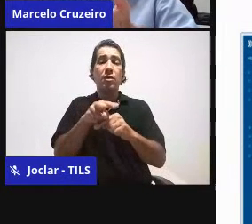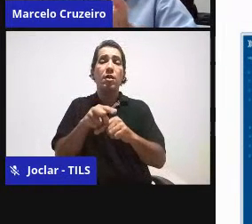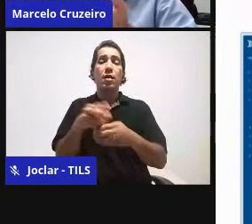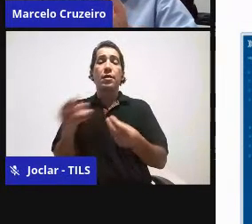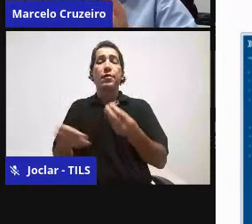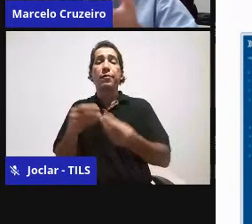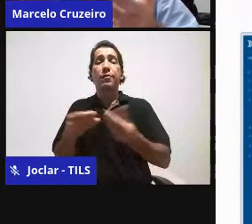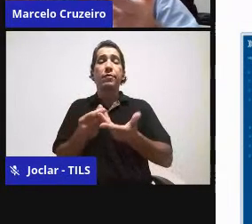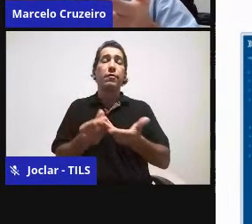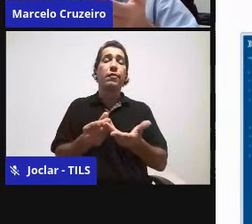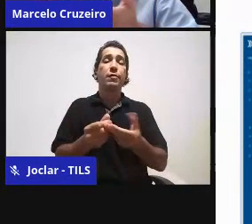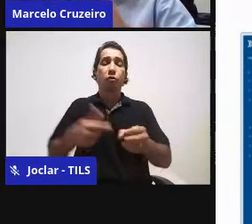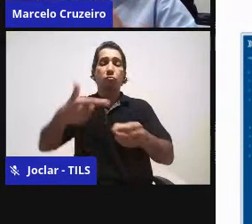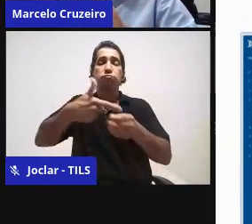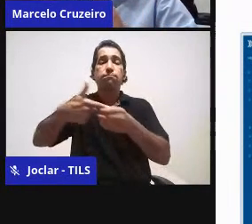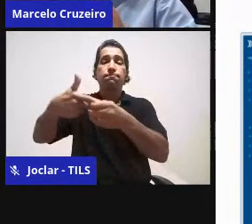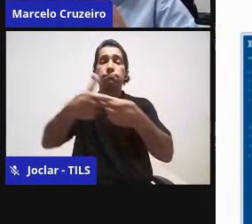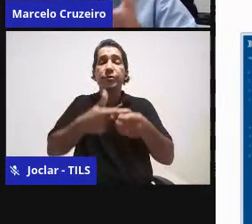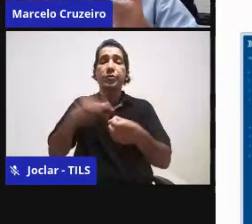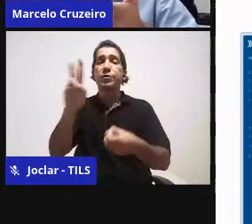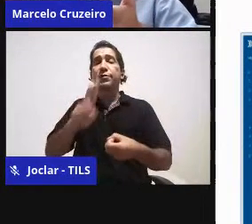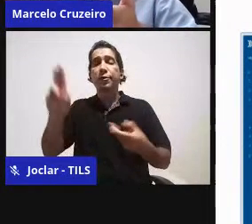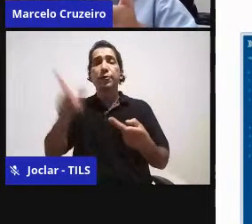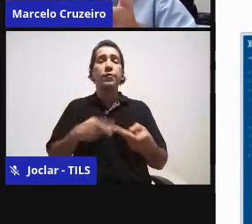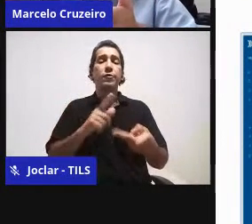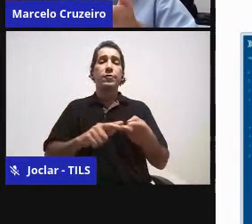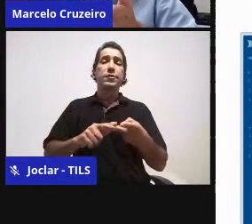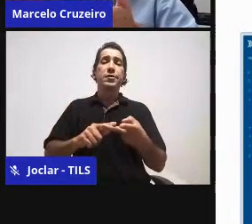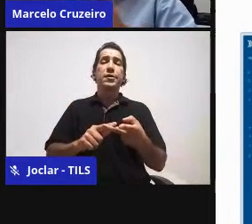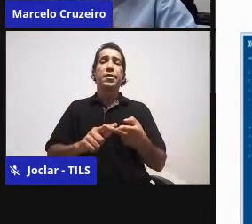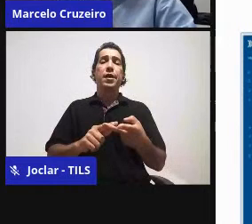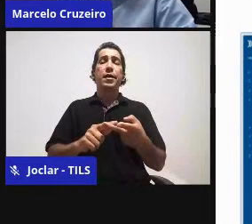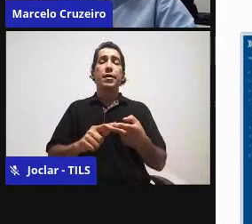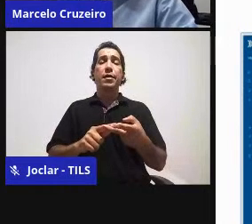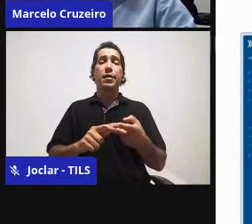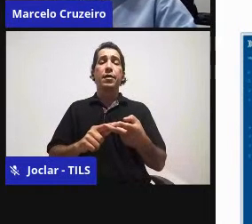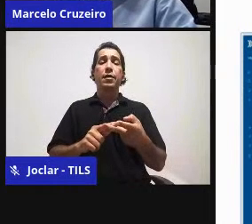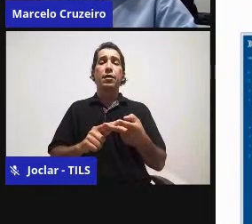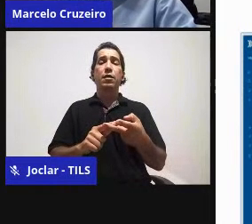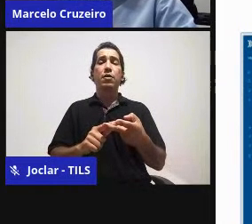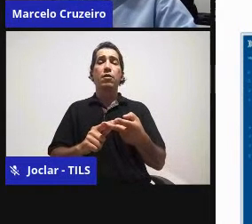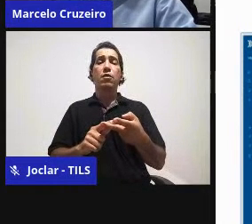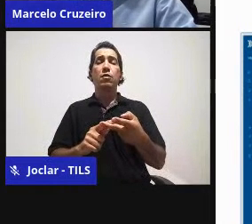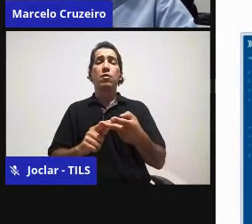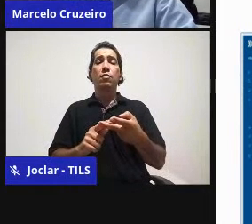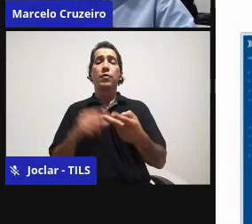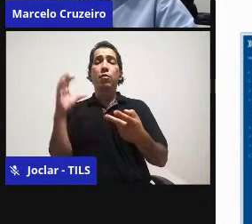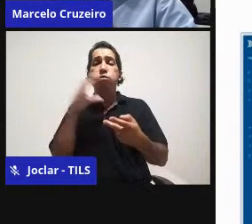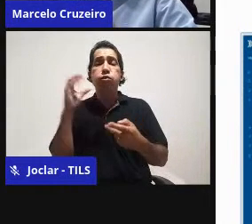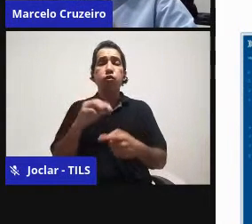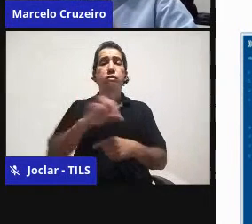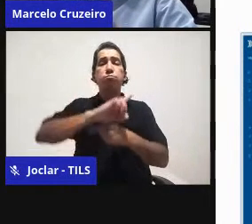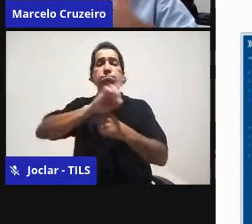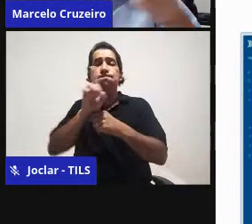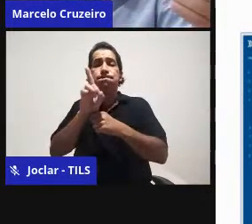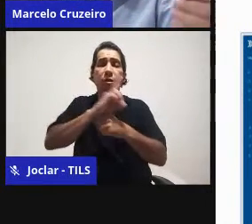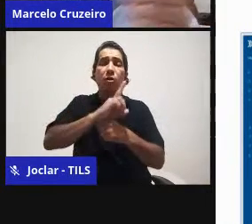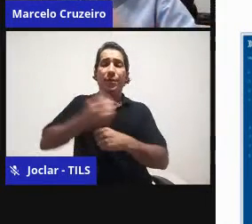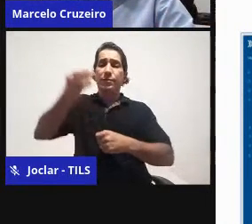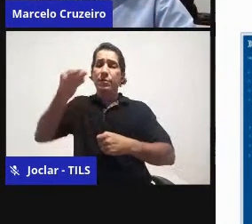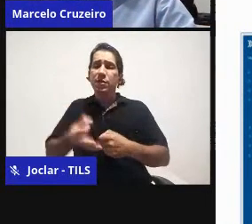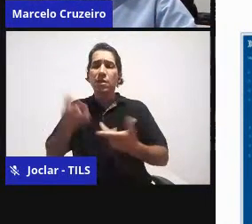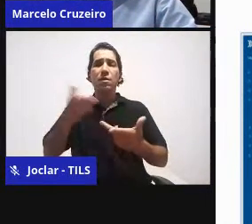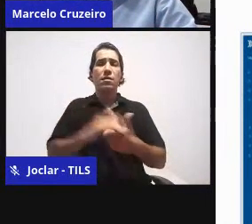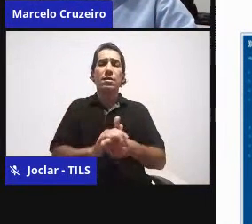como essa máquina está operando, se ela está operando na velocidade correta, você vai ter dados, você vai cruzar os